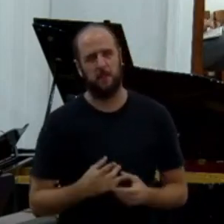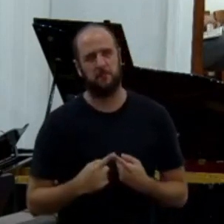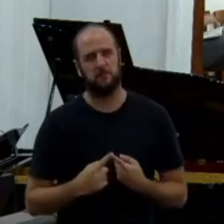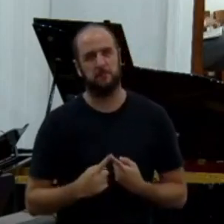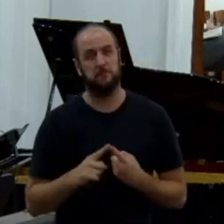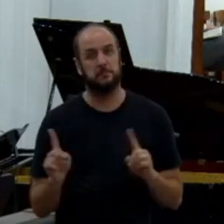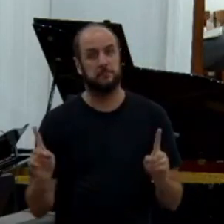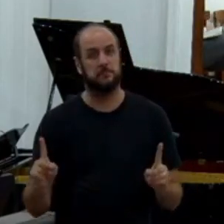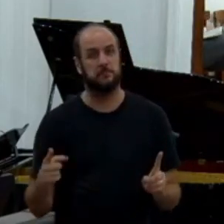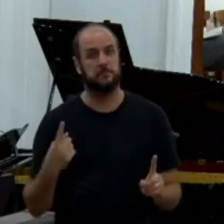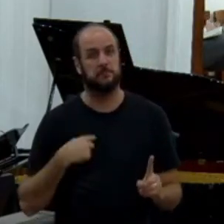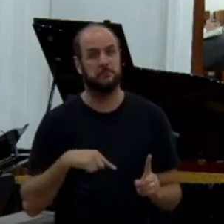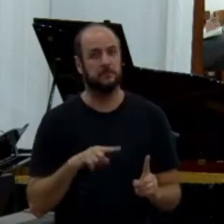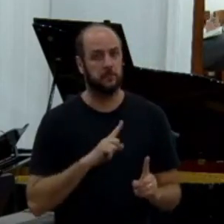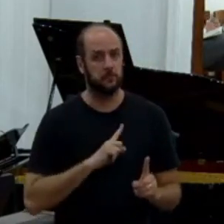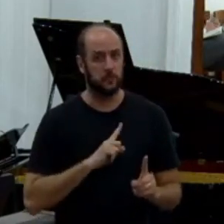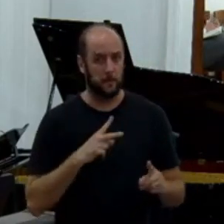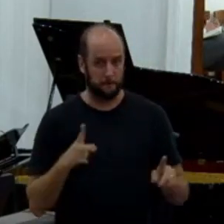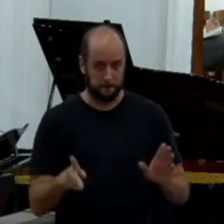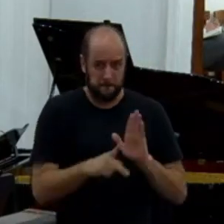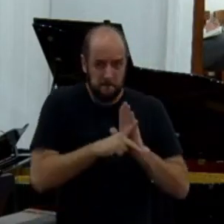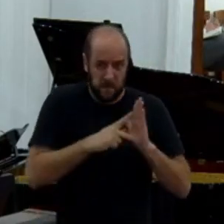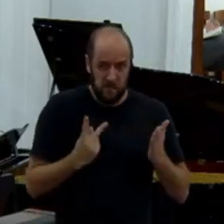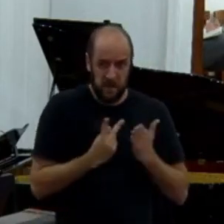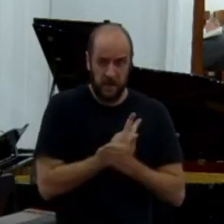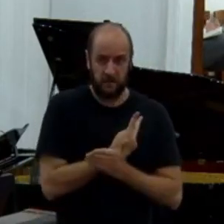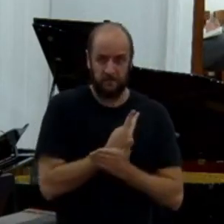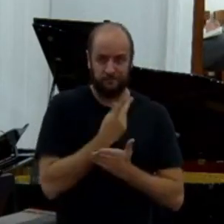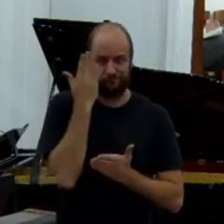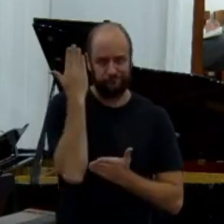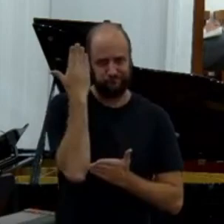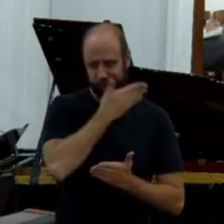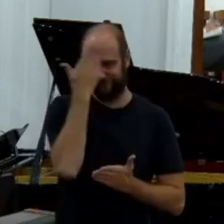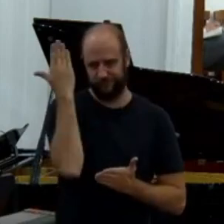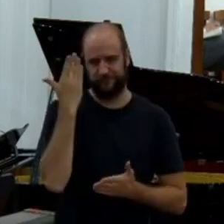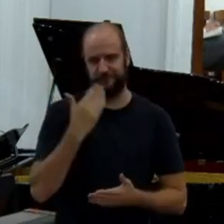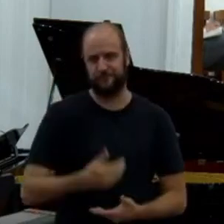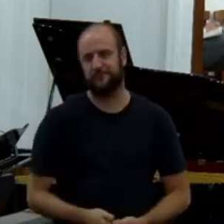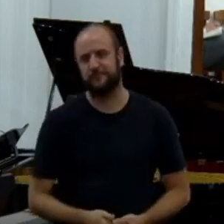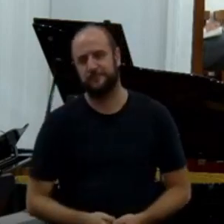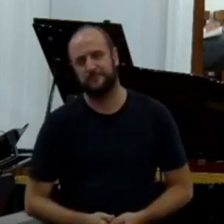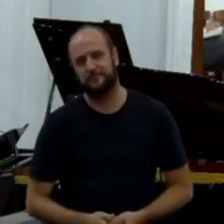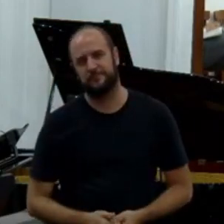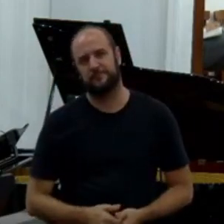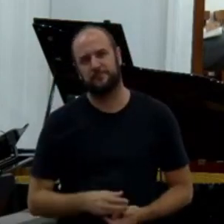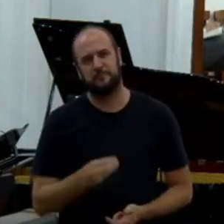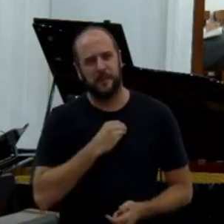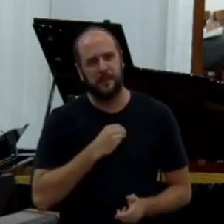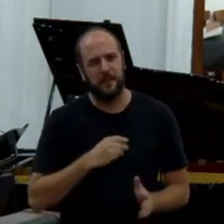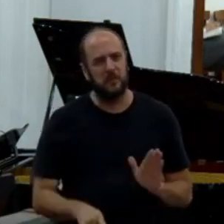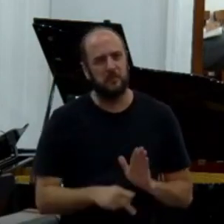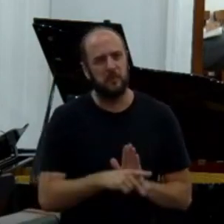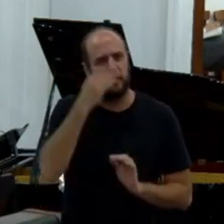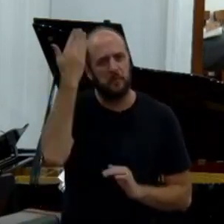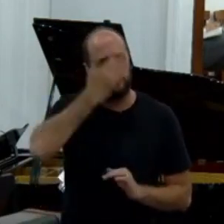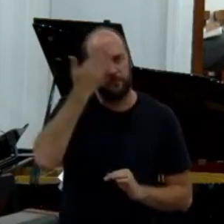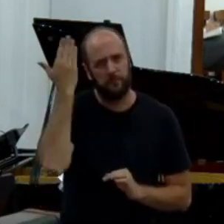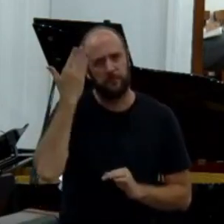somos muitas vezes cegos para enxergar os nossos próprios pecados. Os nossos próprios